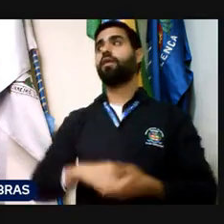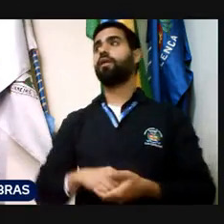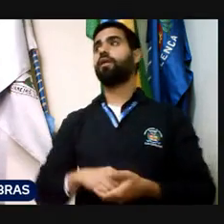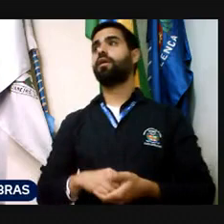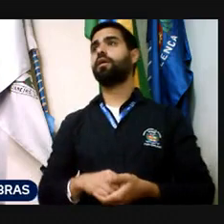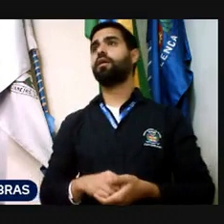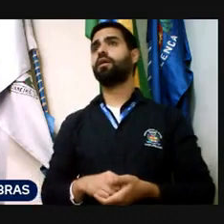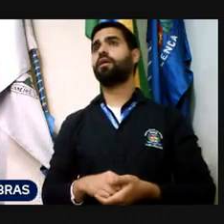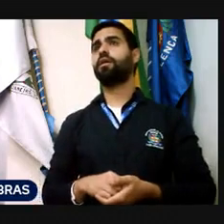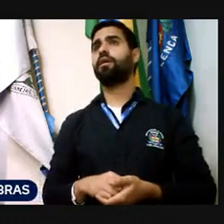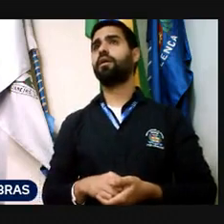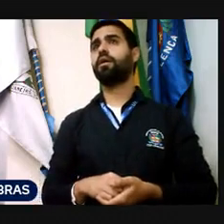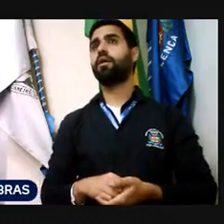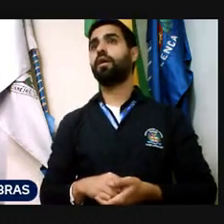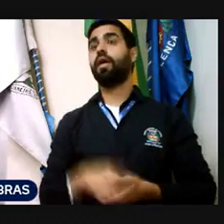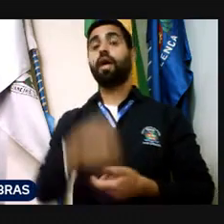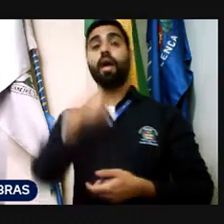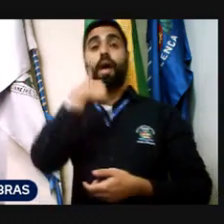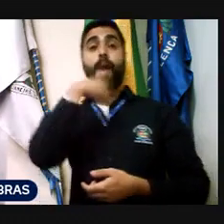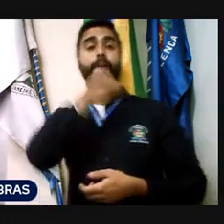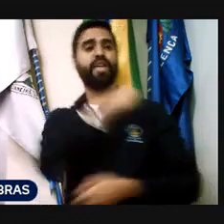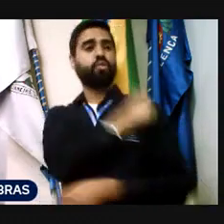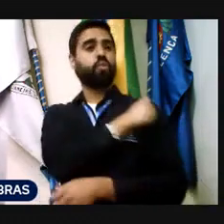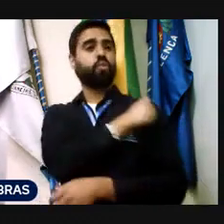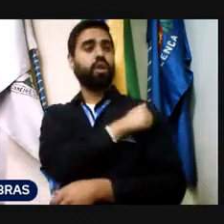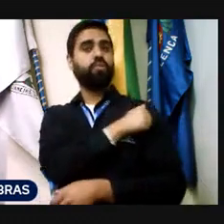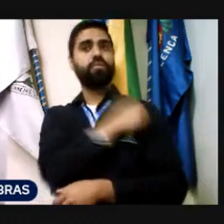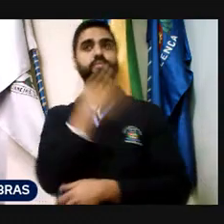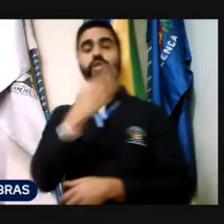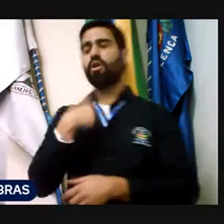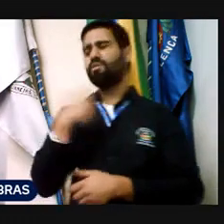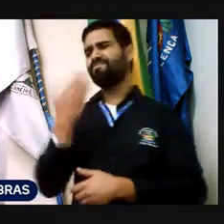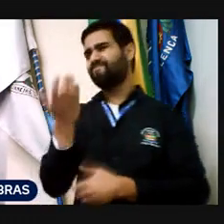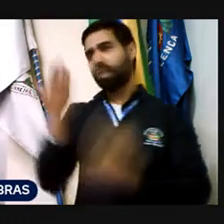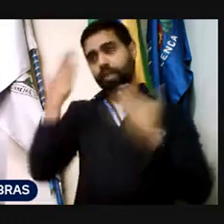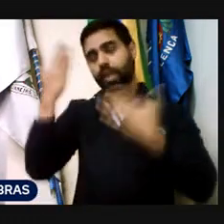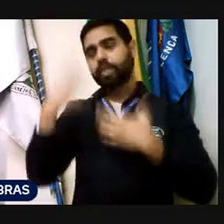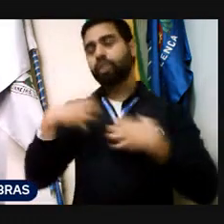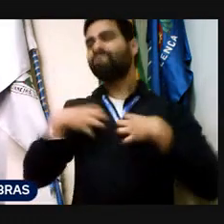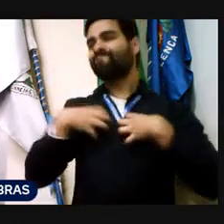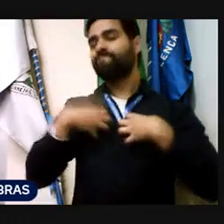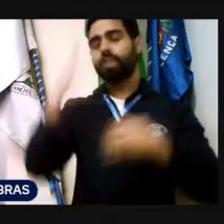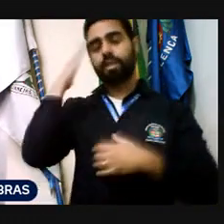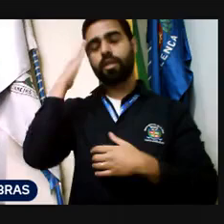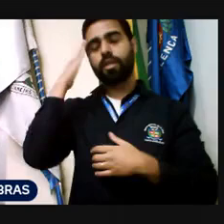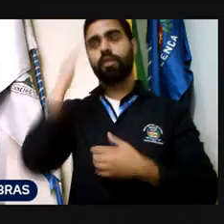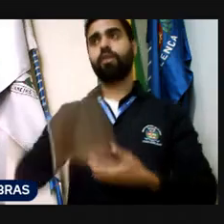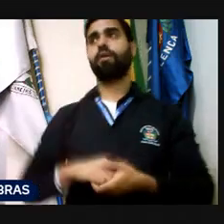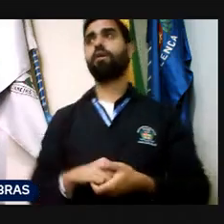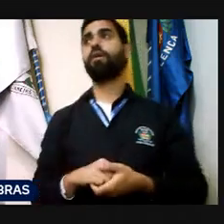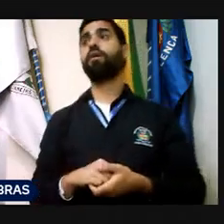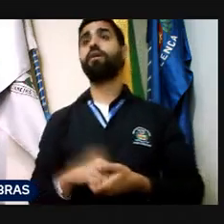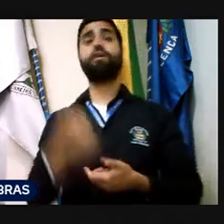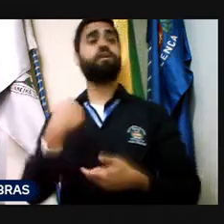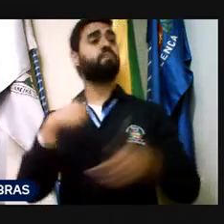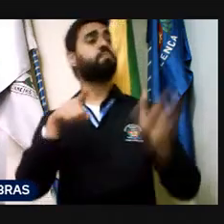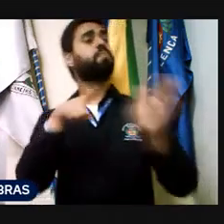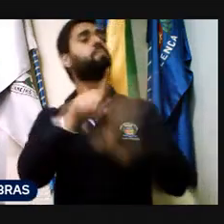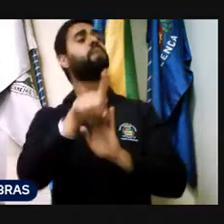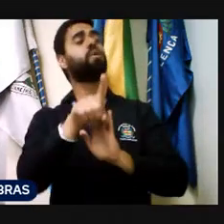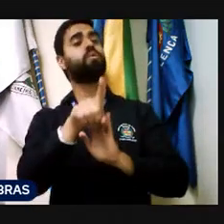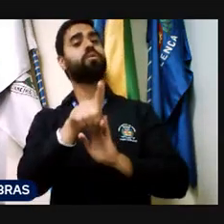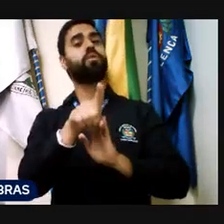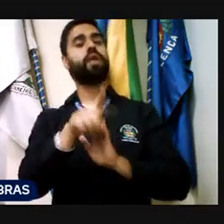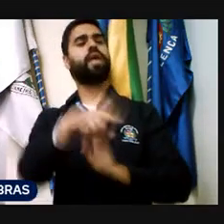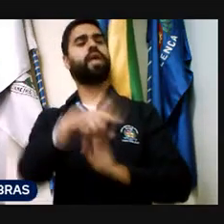ouvido muito a mãe desse aluno, então, sinceramente, eu queria agradecer muito essa sensibilidade de Vossa Excelência. E um questionamento,